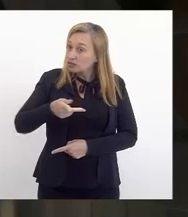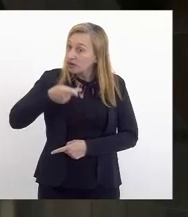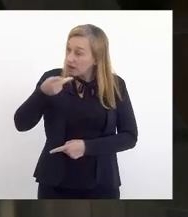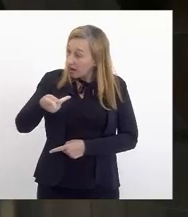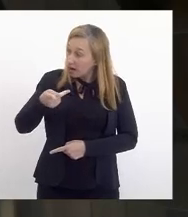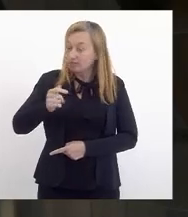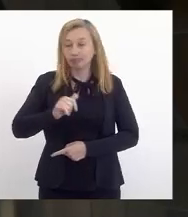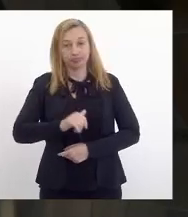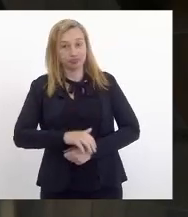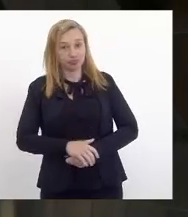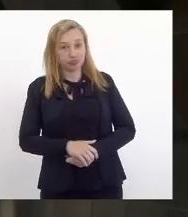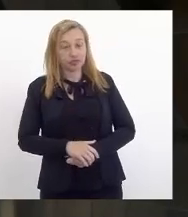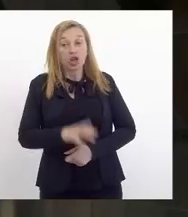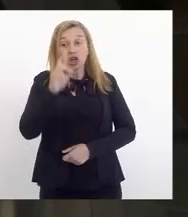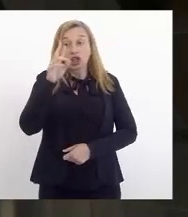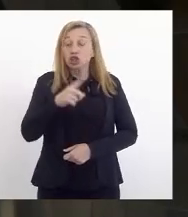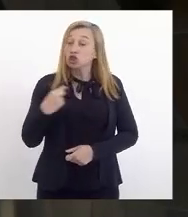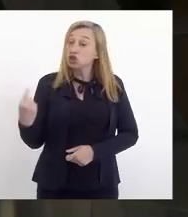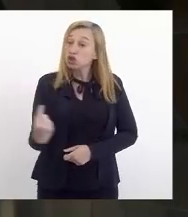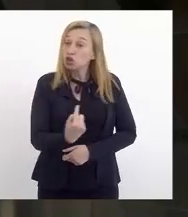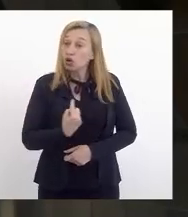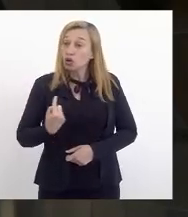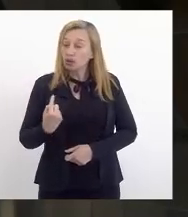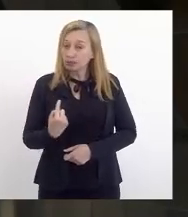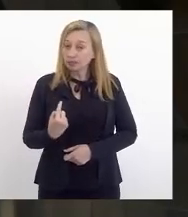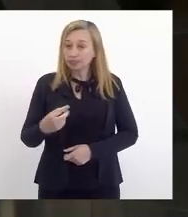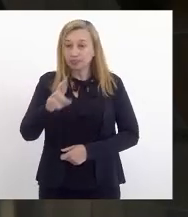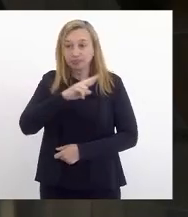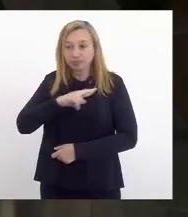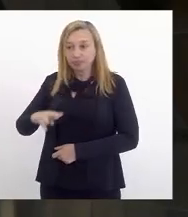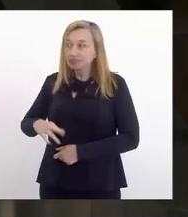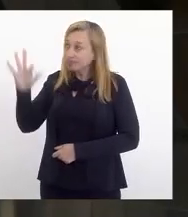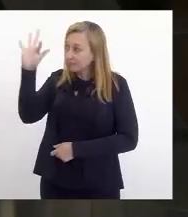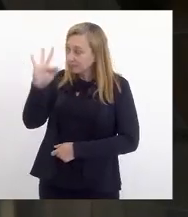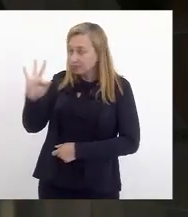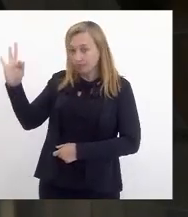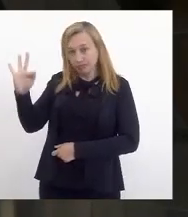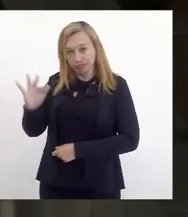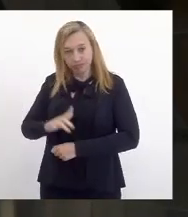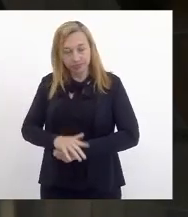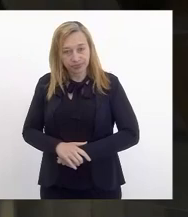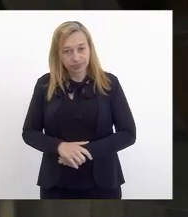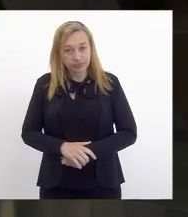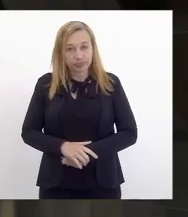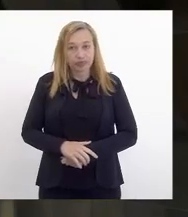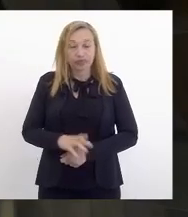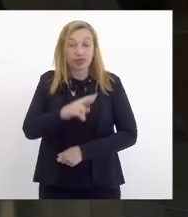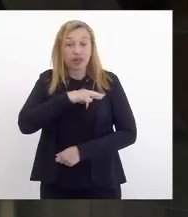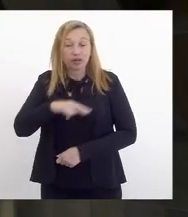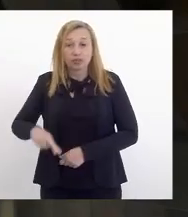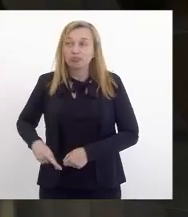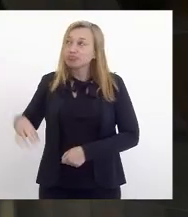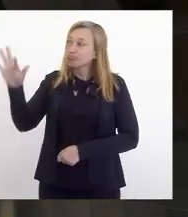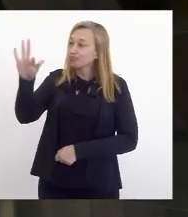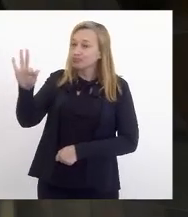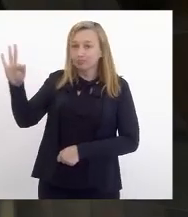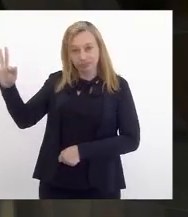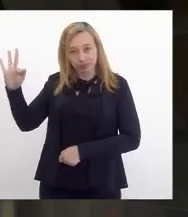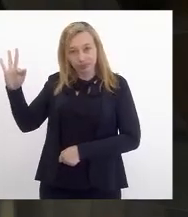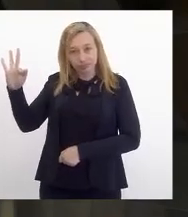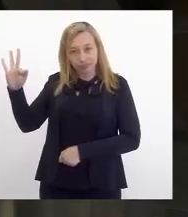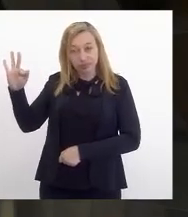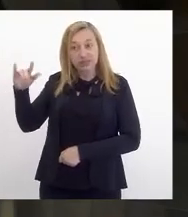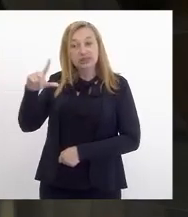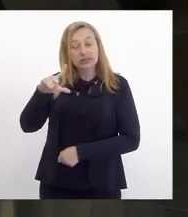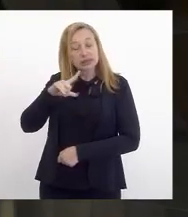afirmarmos que somos uma República Federativa. A República Federativa tem